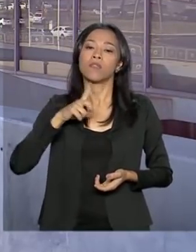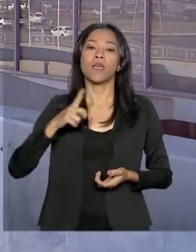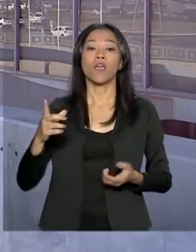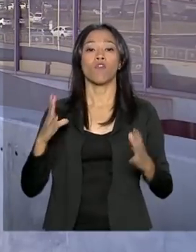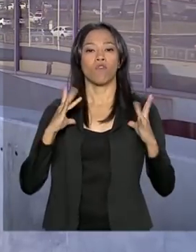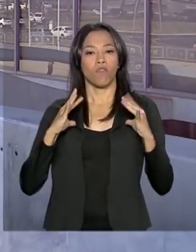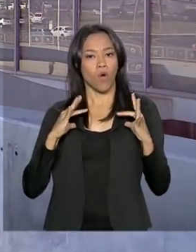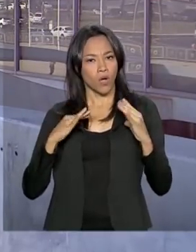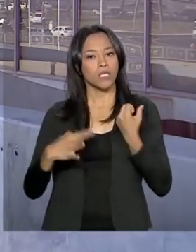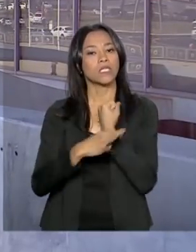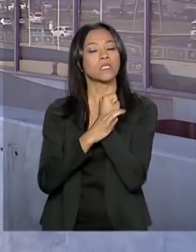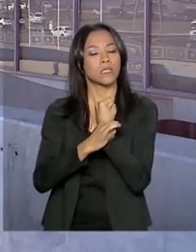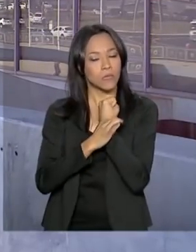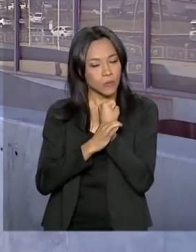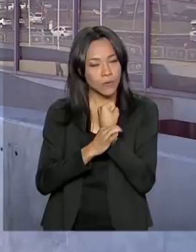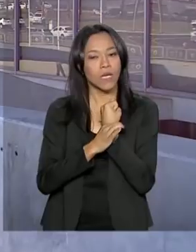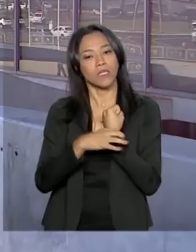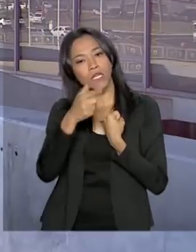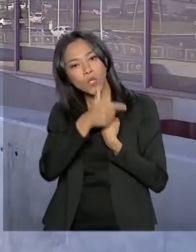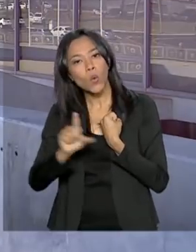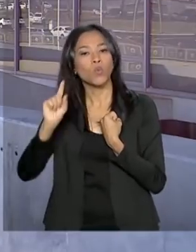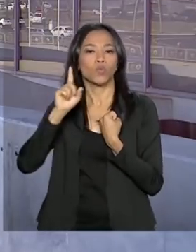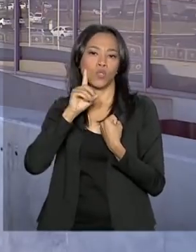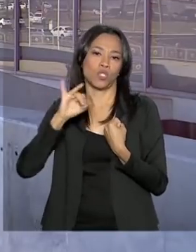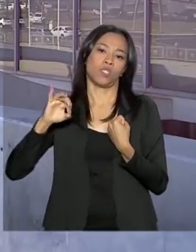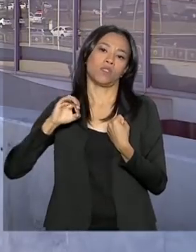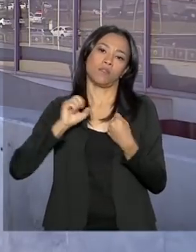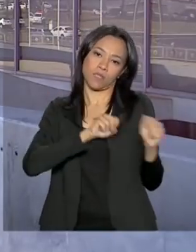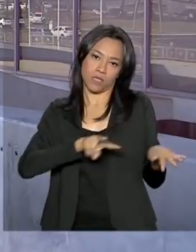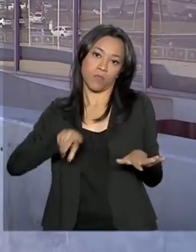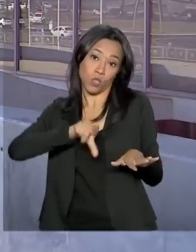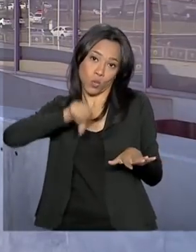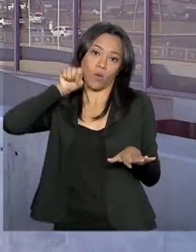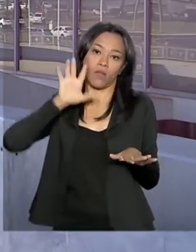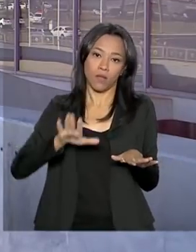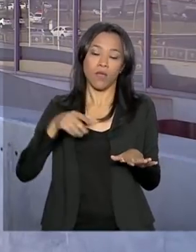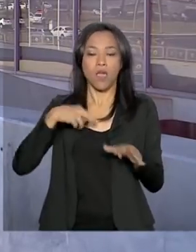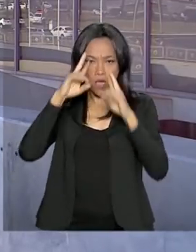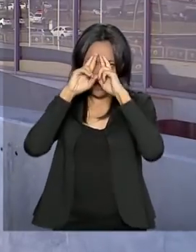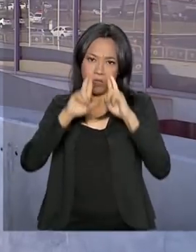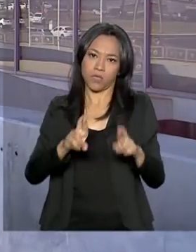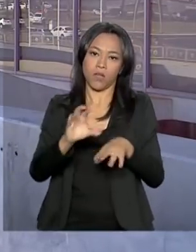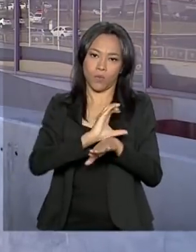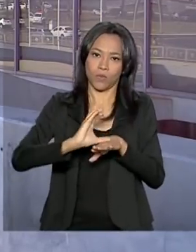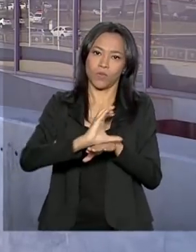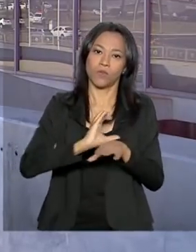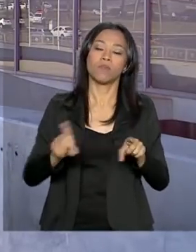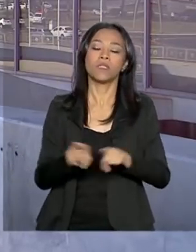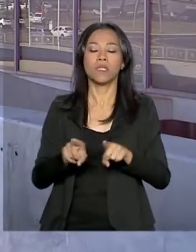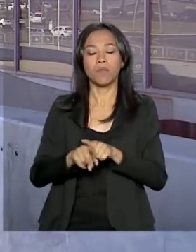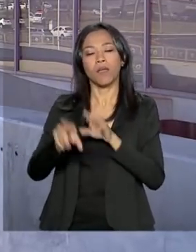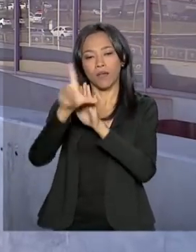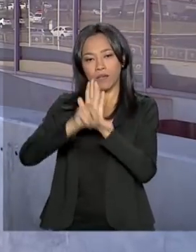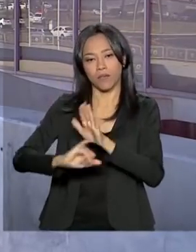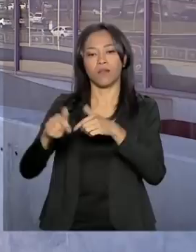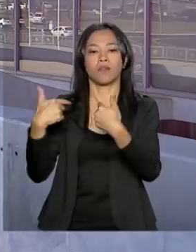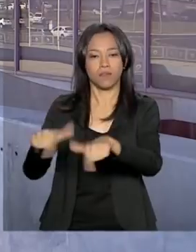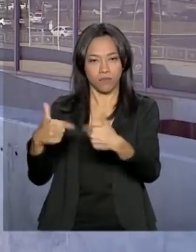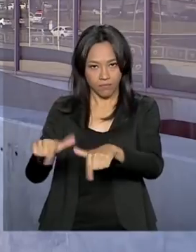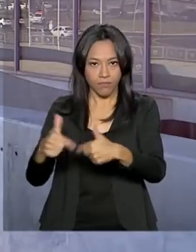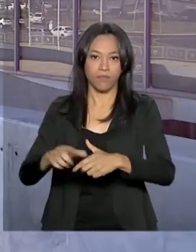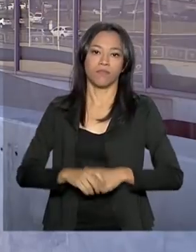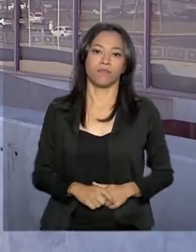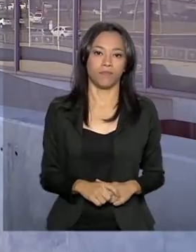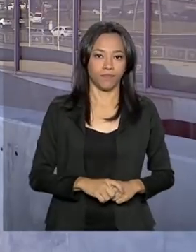folgas garantidas em outros dias da semana, respeitando a Constituição e a consolidação das leis do